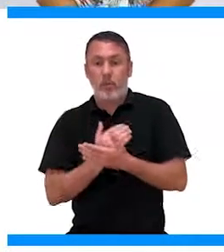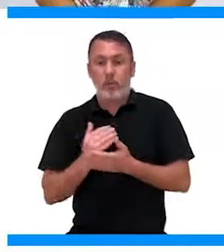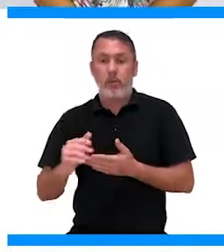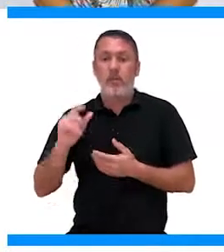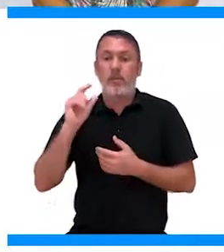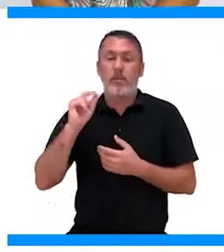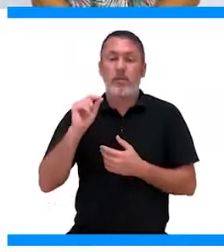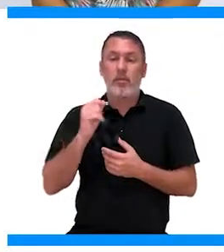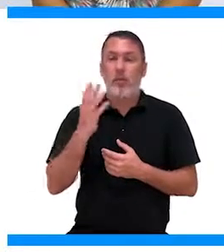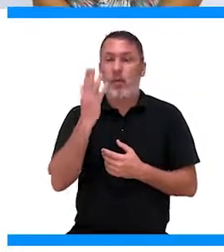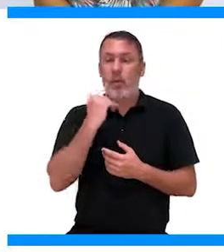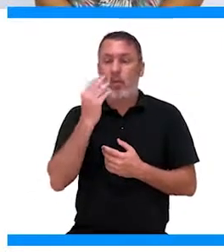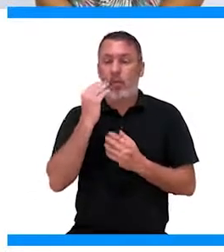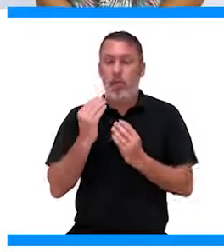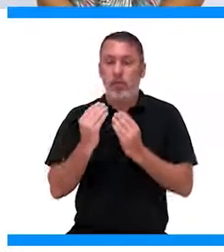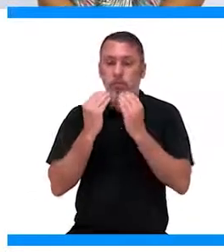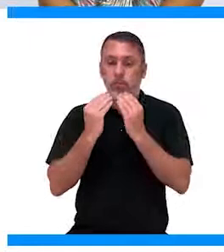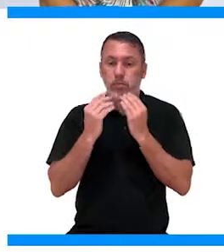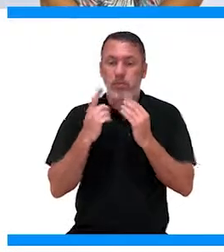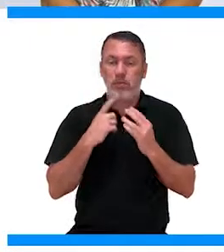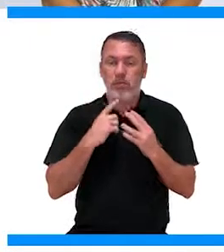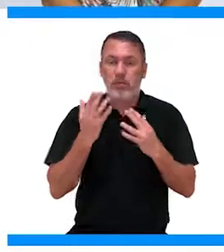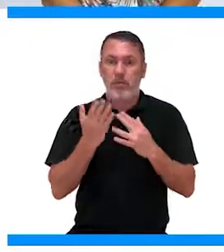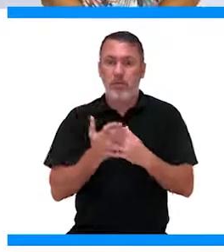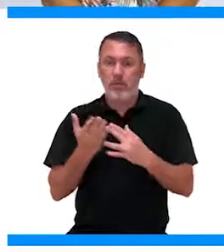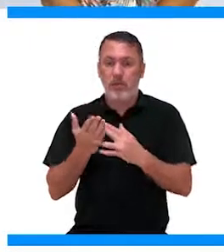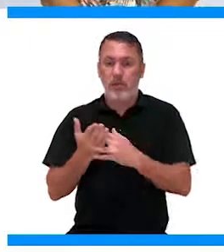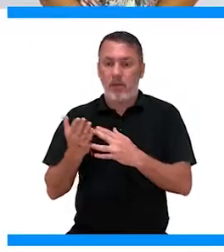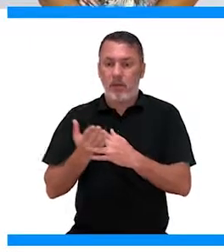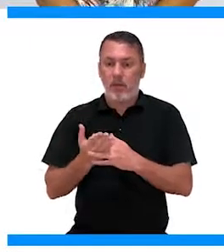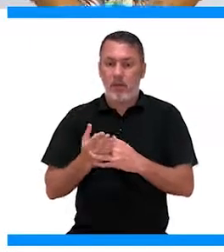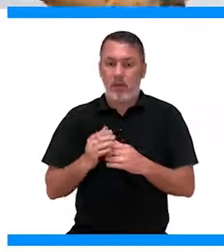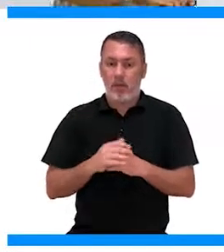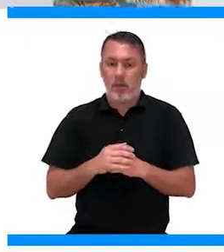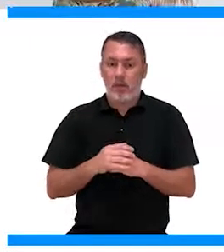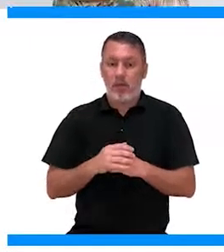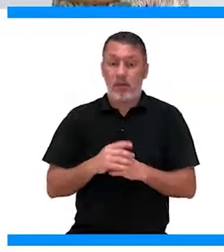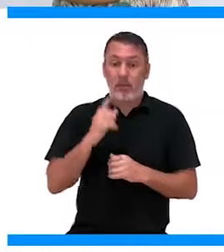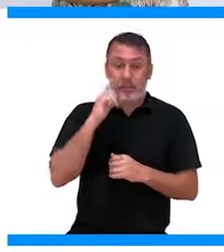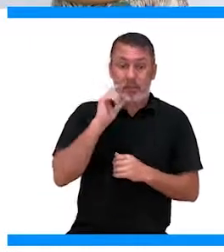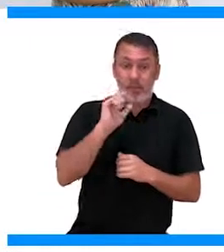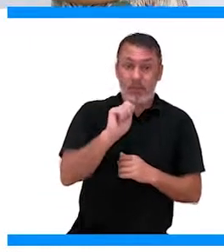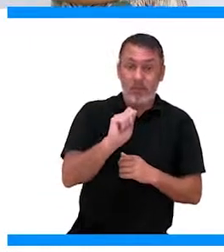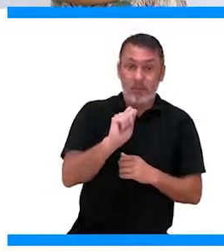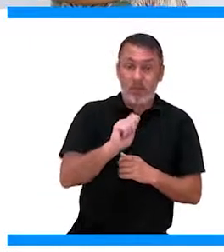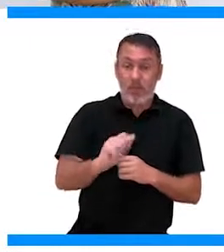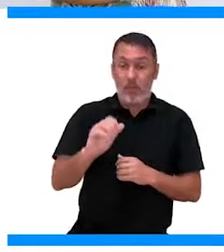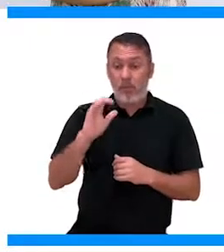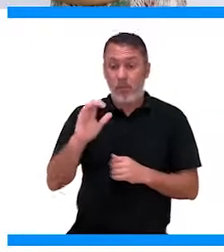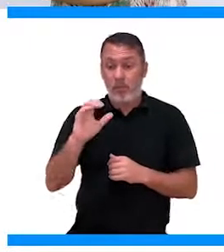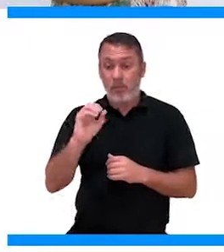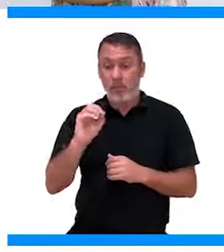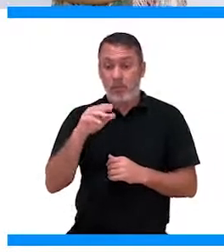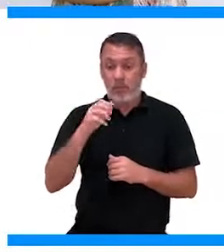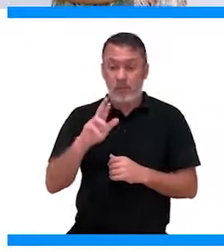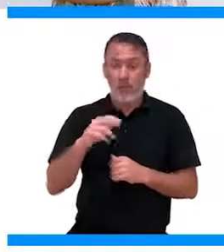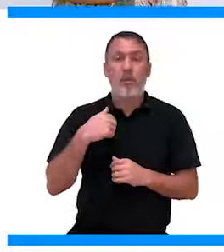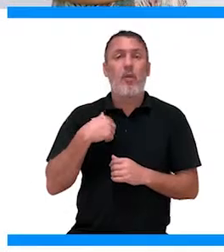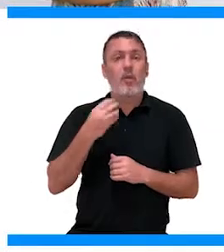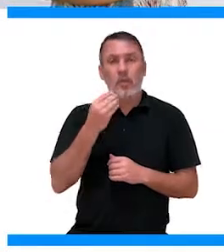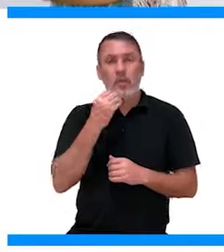Depois a comer sanduíches entre as refeições. Quando tem a comer, eu poderia colocar